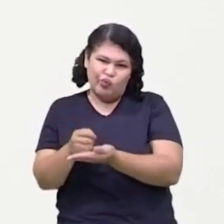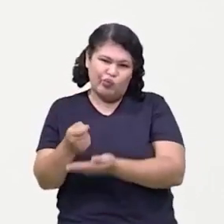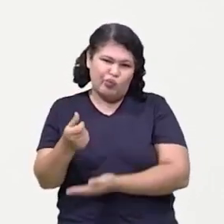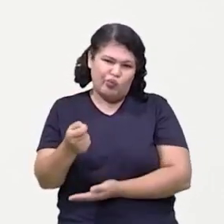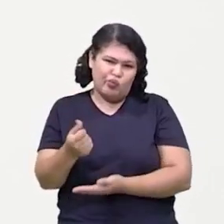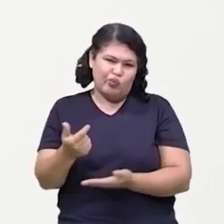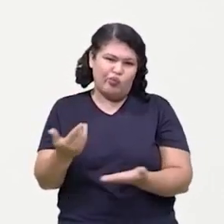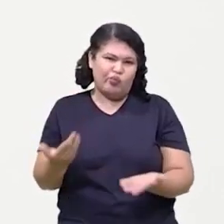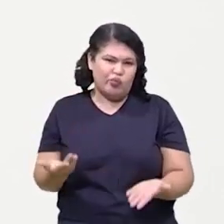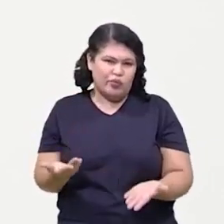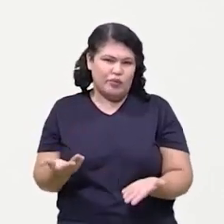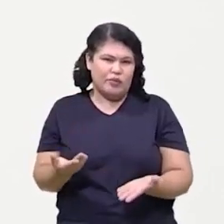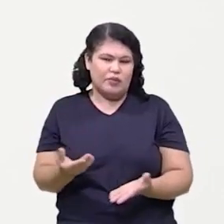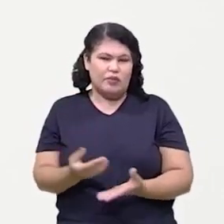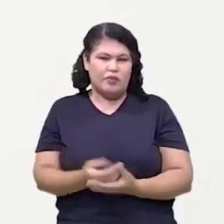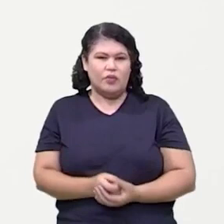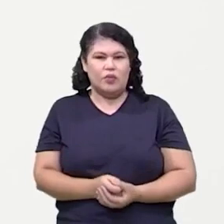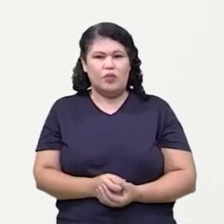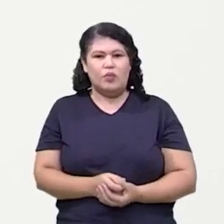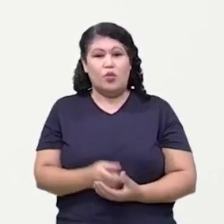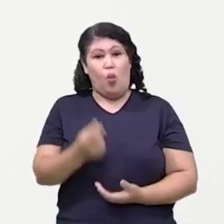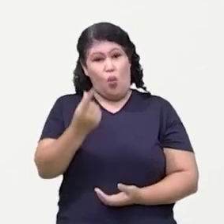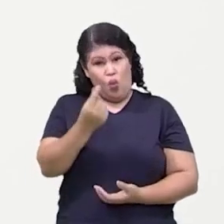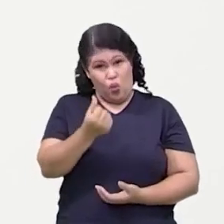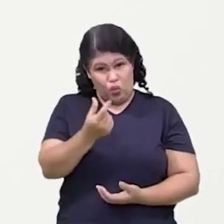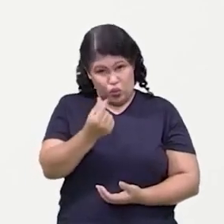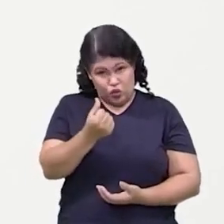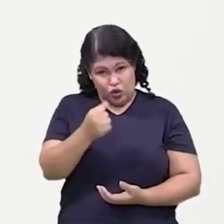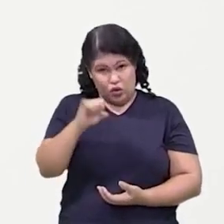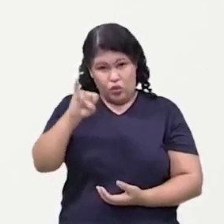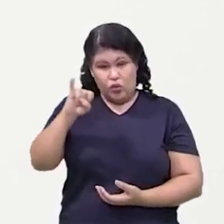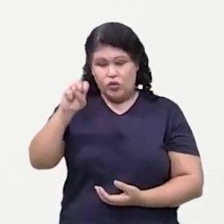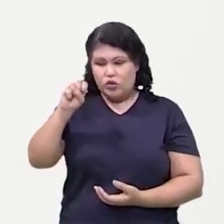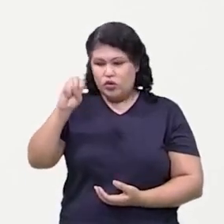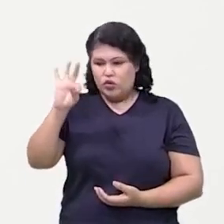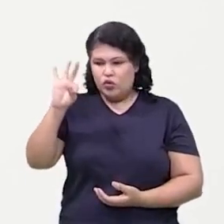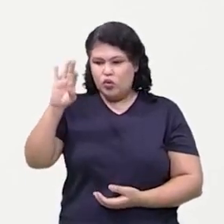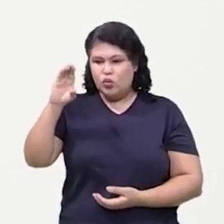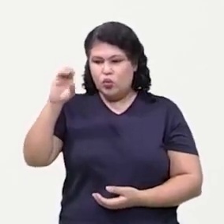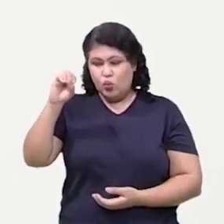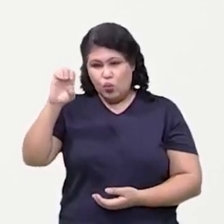dinheiro, a grana, o dinheiro, isto é,